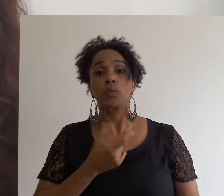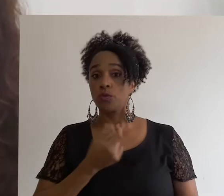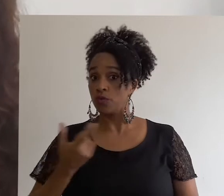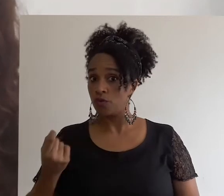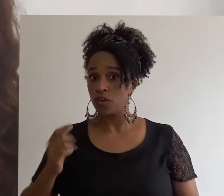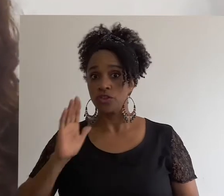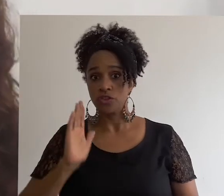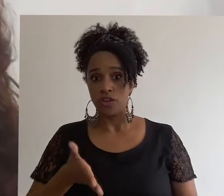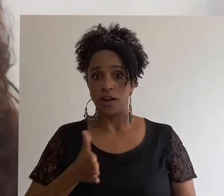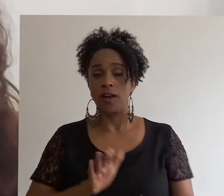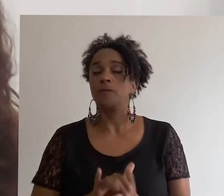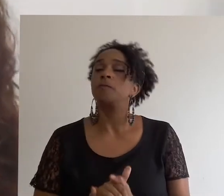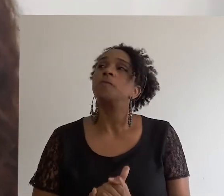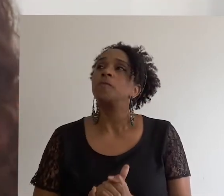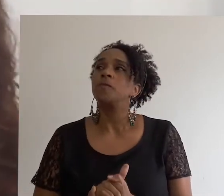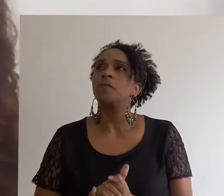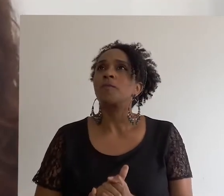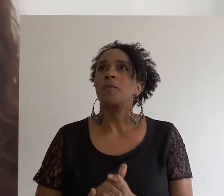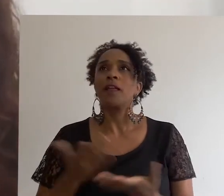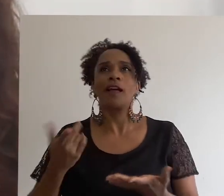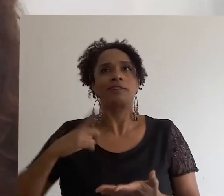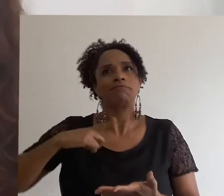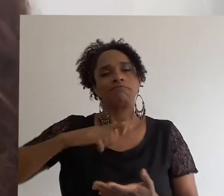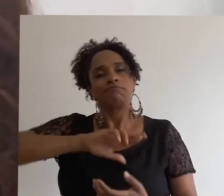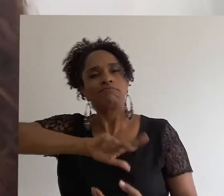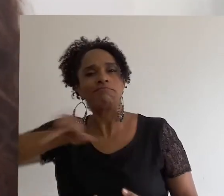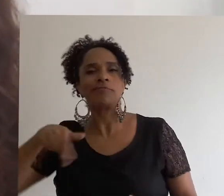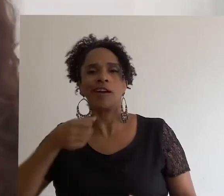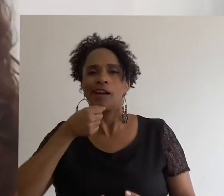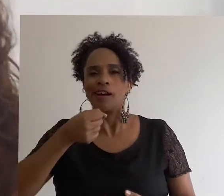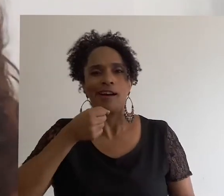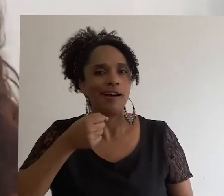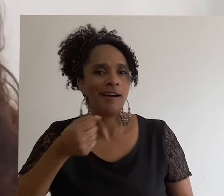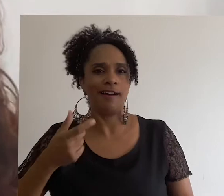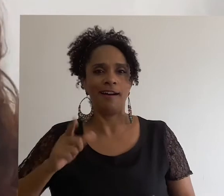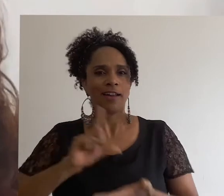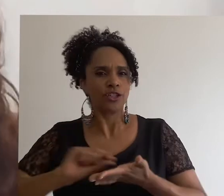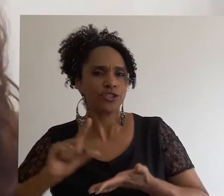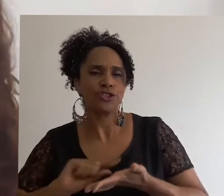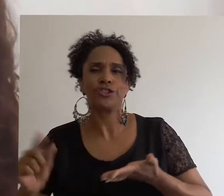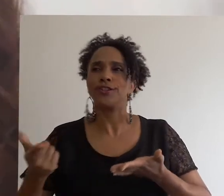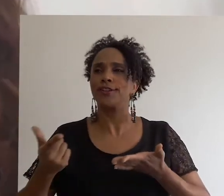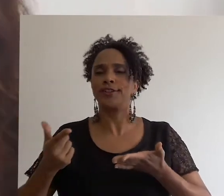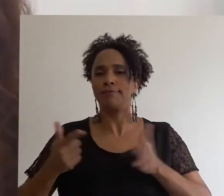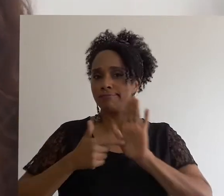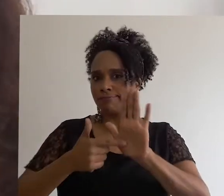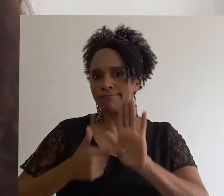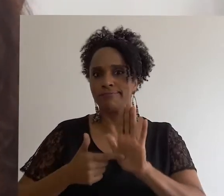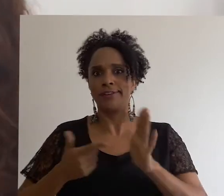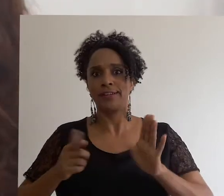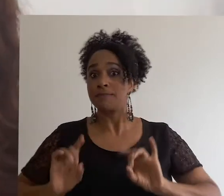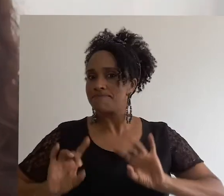teve formatos, que nem eu comentei, diferentes. A gente teve entrevistas, a gente teve artigos, a gente teve